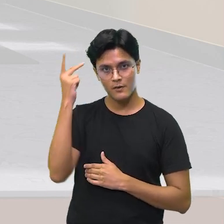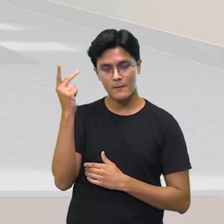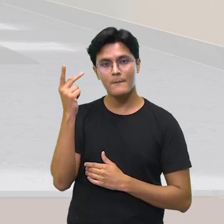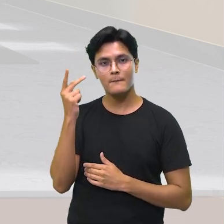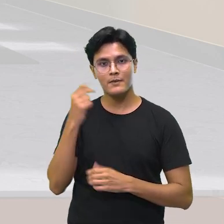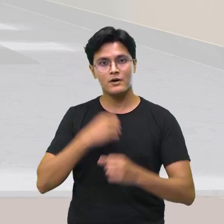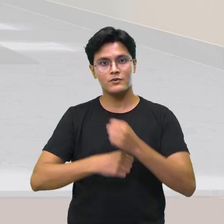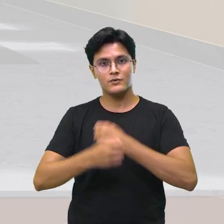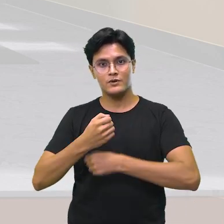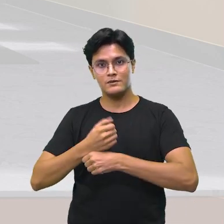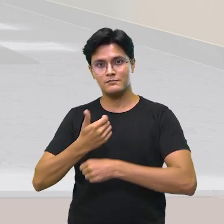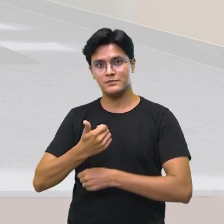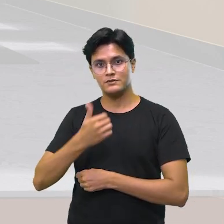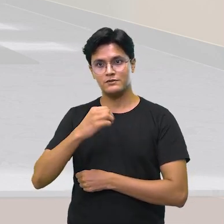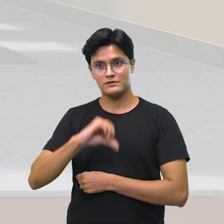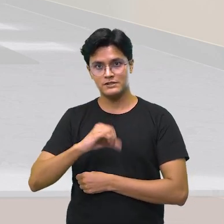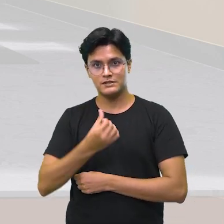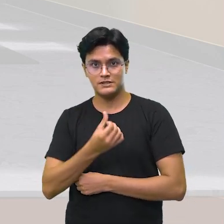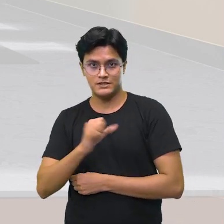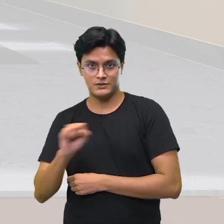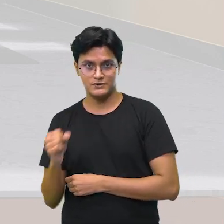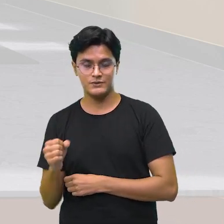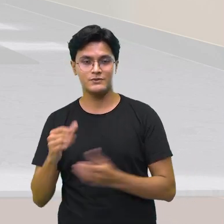1968, página 77.